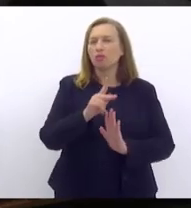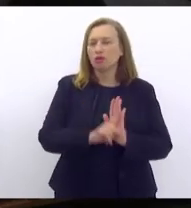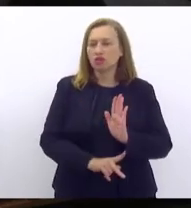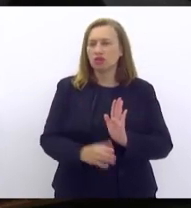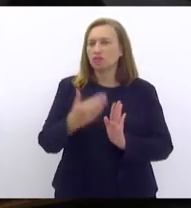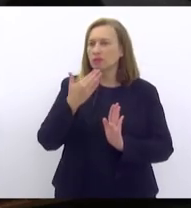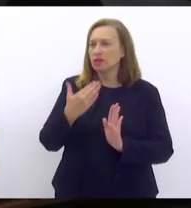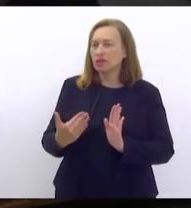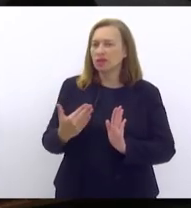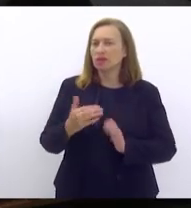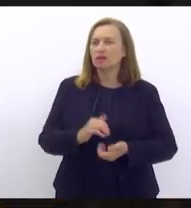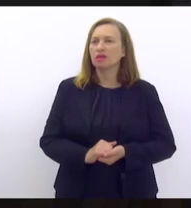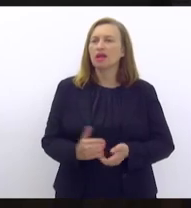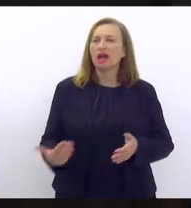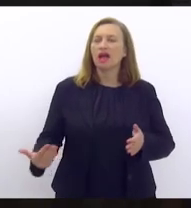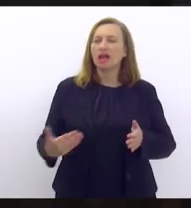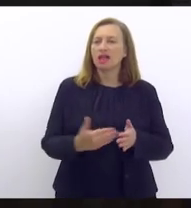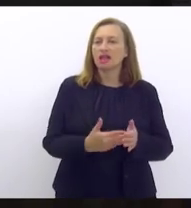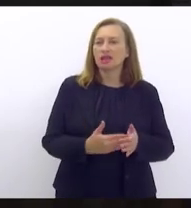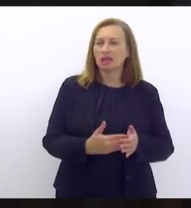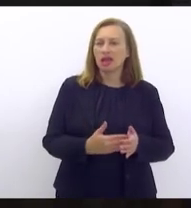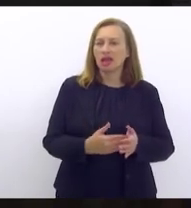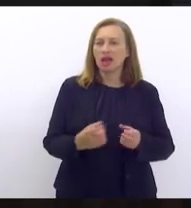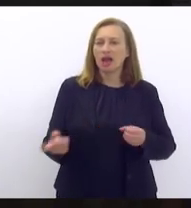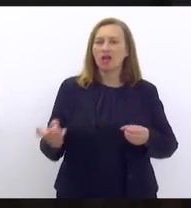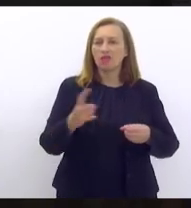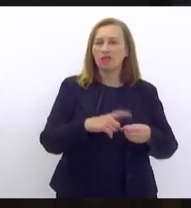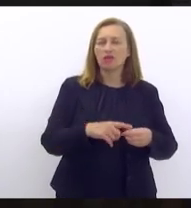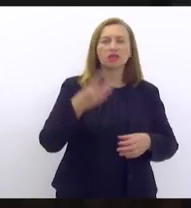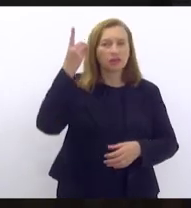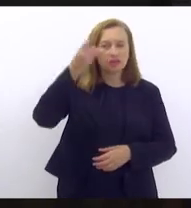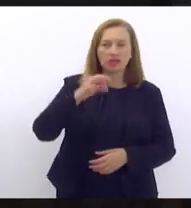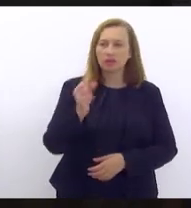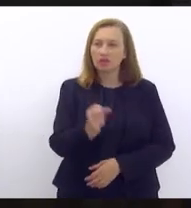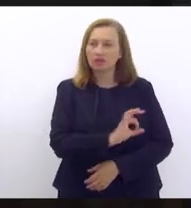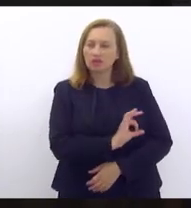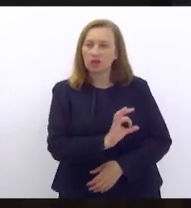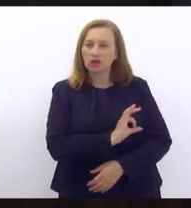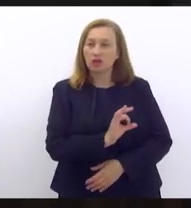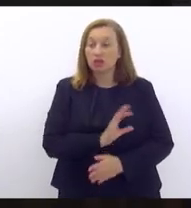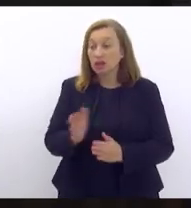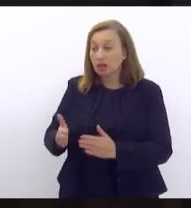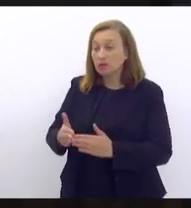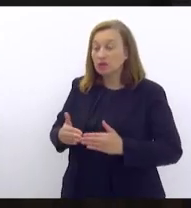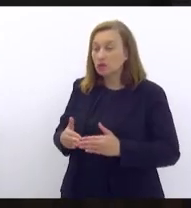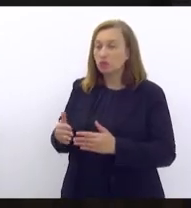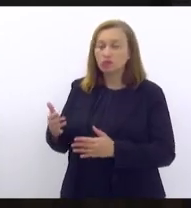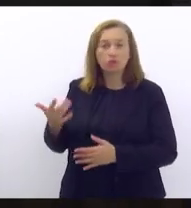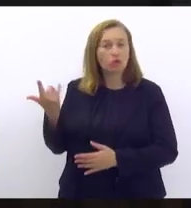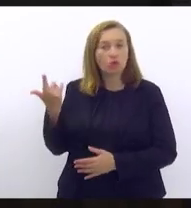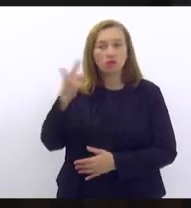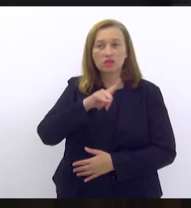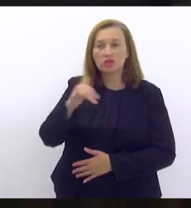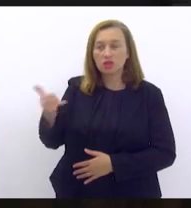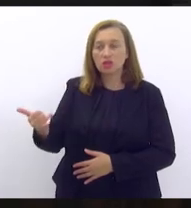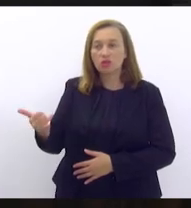de pauta até o retorno da companheira Marta Rocha, se encontra licenciada, porque a gente não conseguiu o contato, então